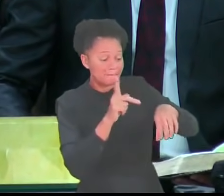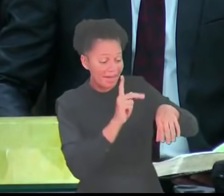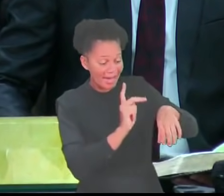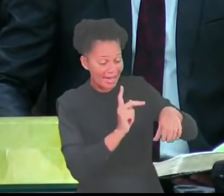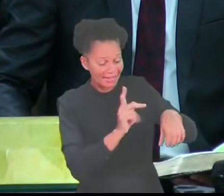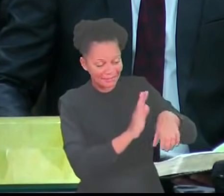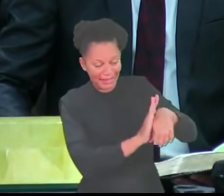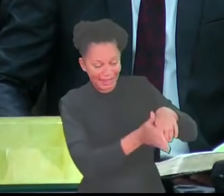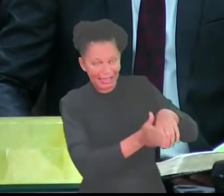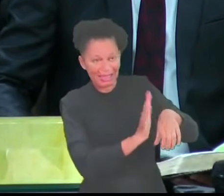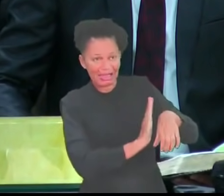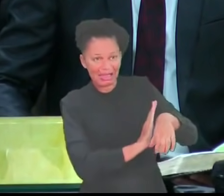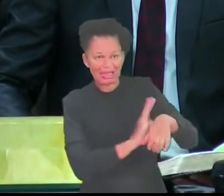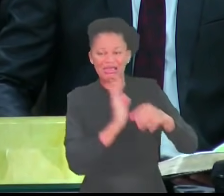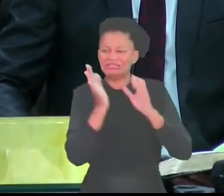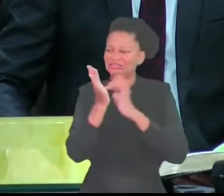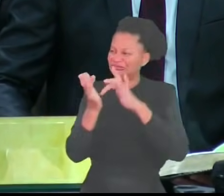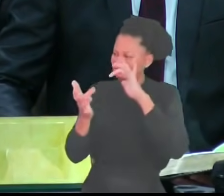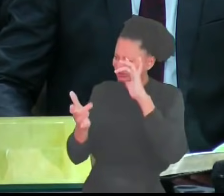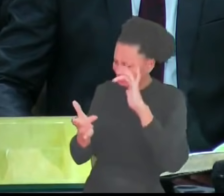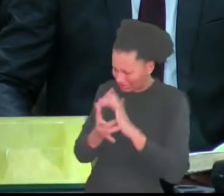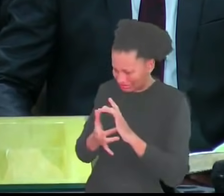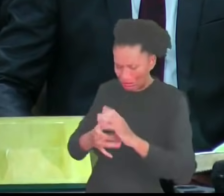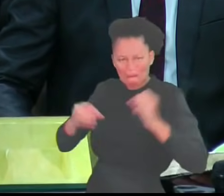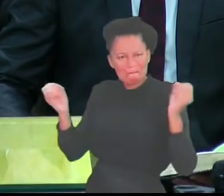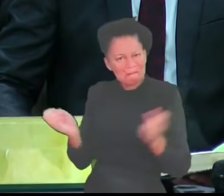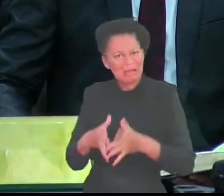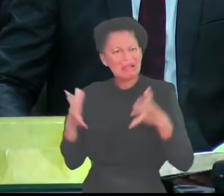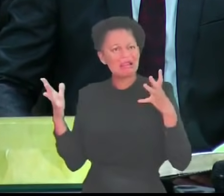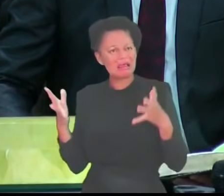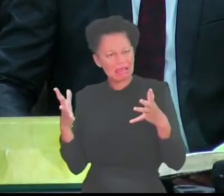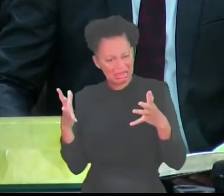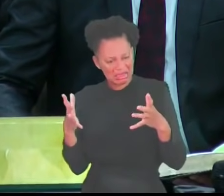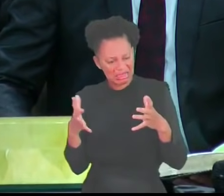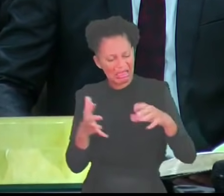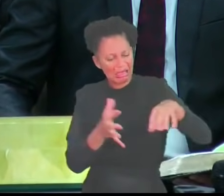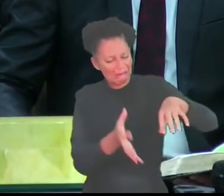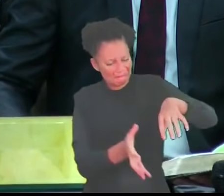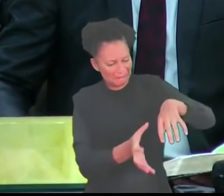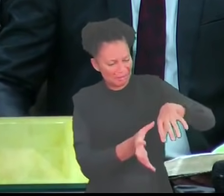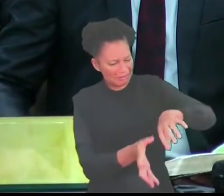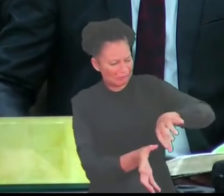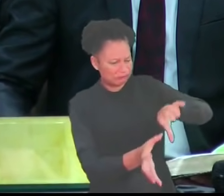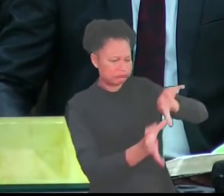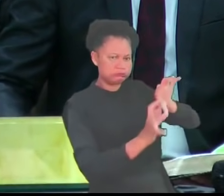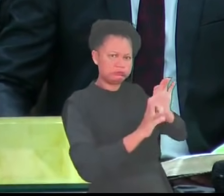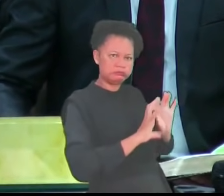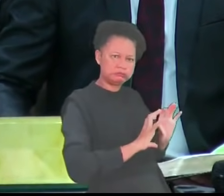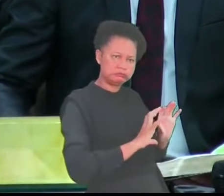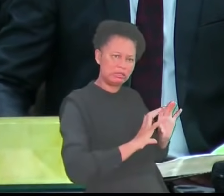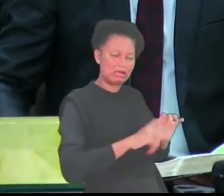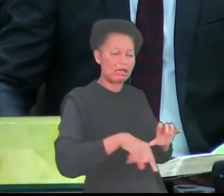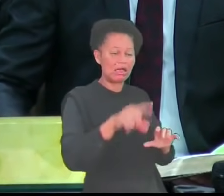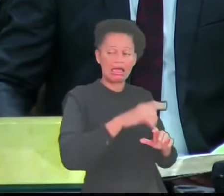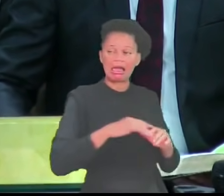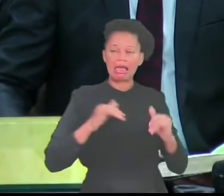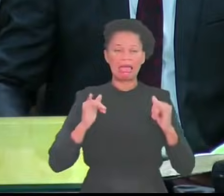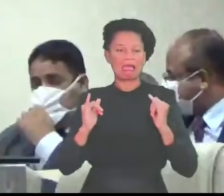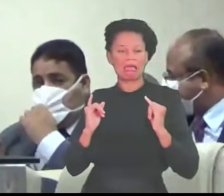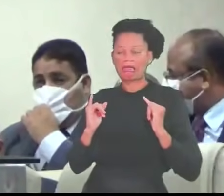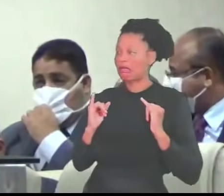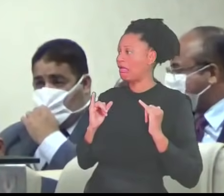muita moleza Jesus fazer o milagre e ele ainda ter que tirar a pedra e aquelas belezas ficarem